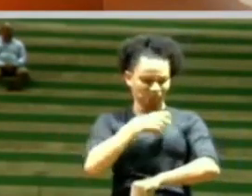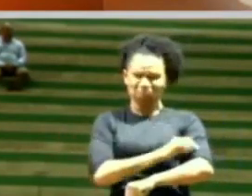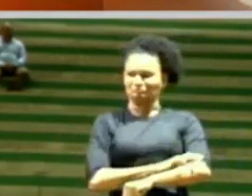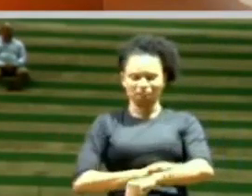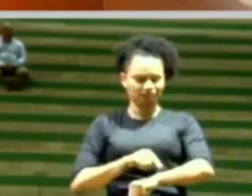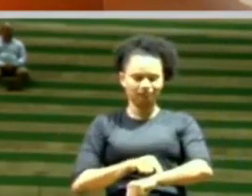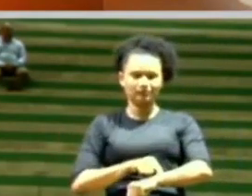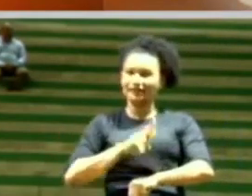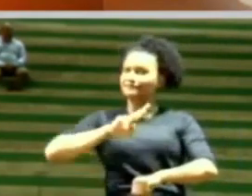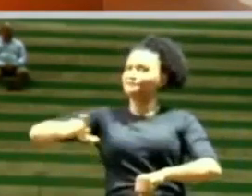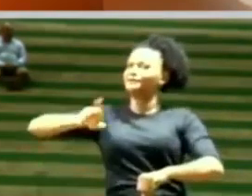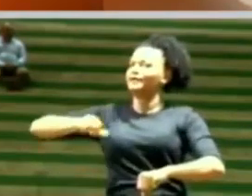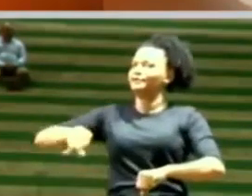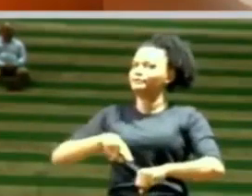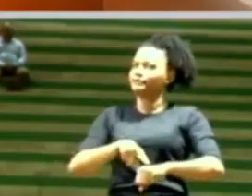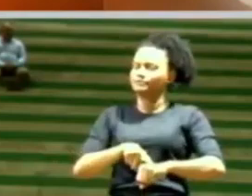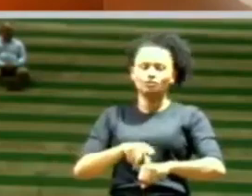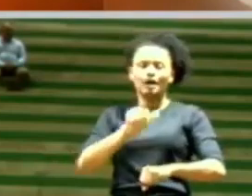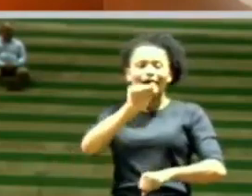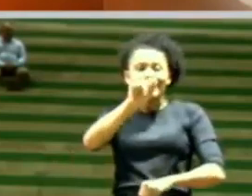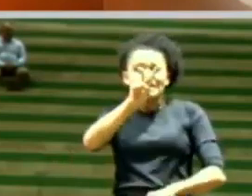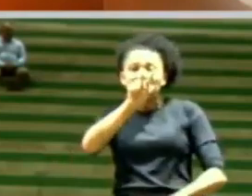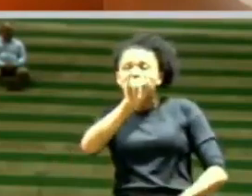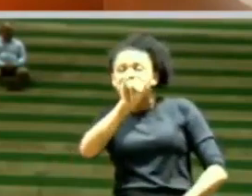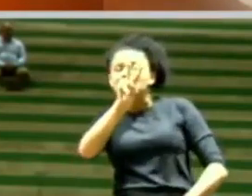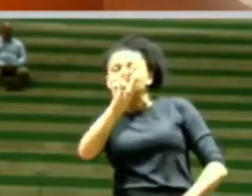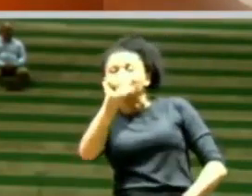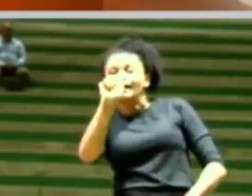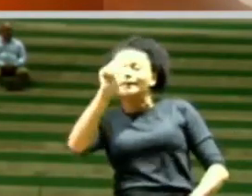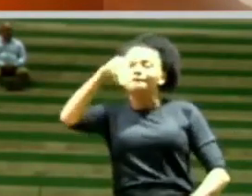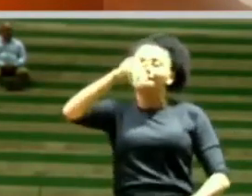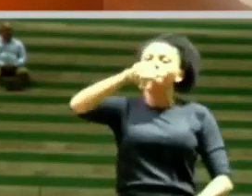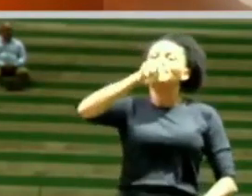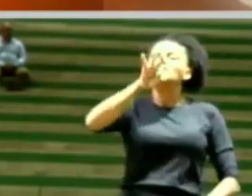aqui. Não, isso não é avivamento.